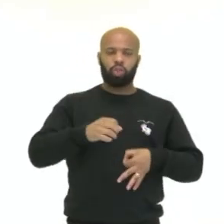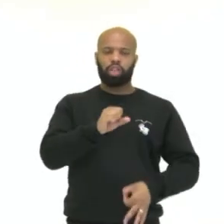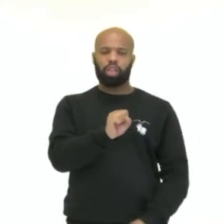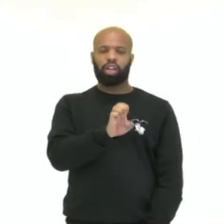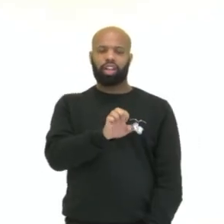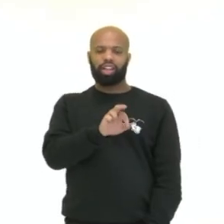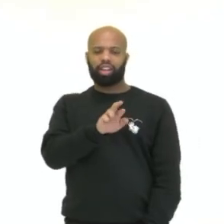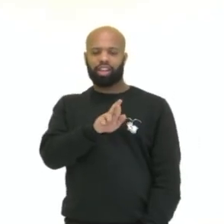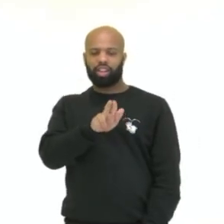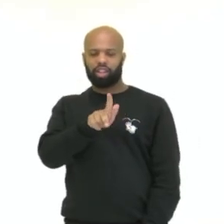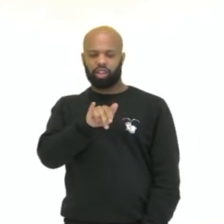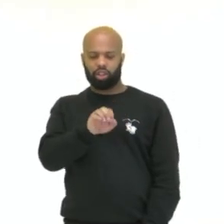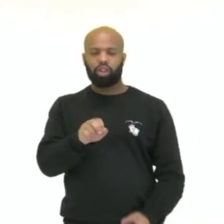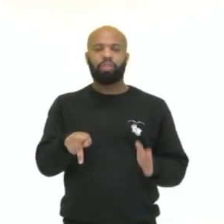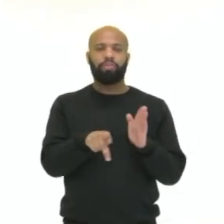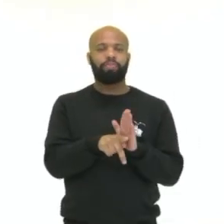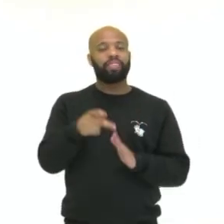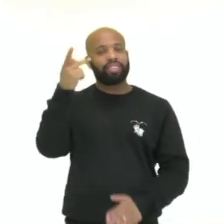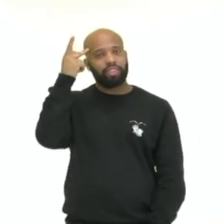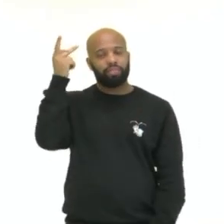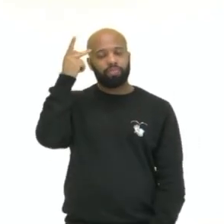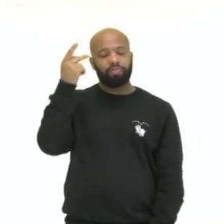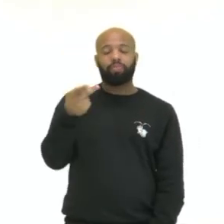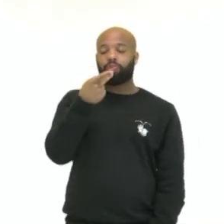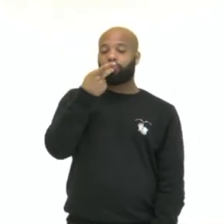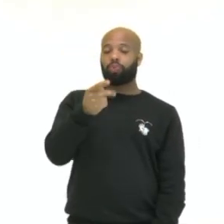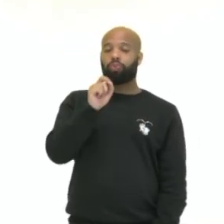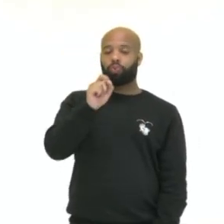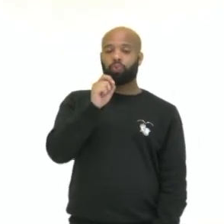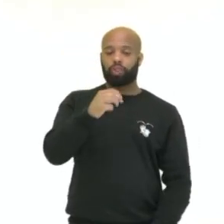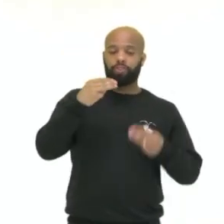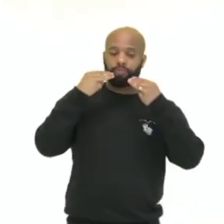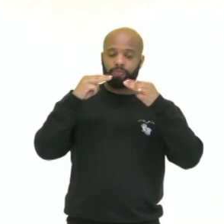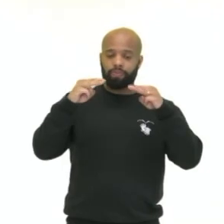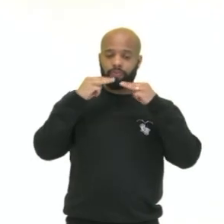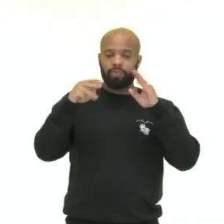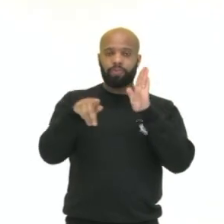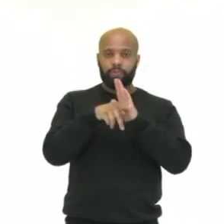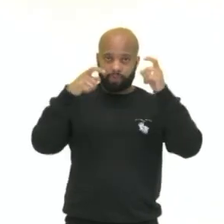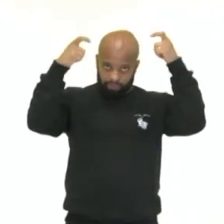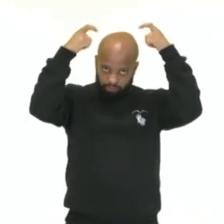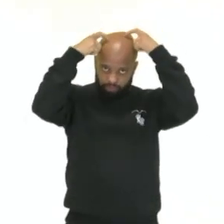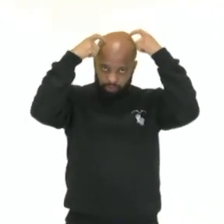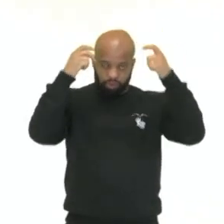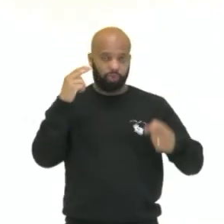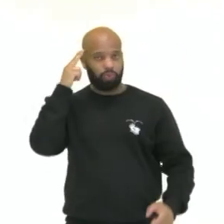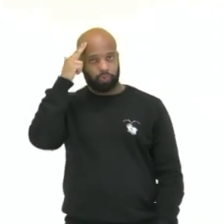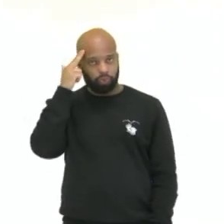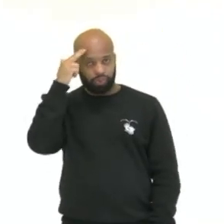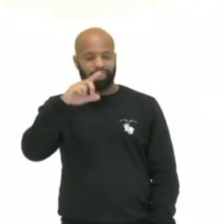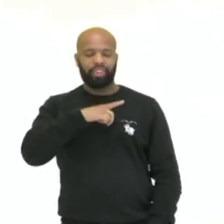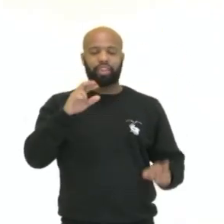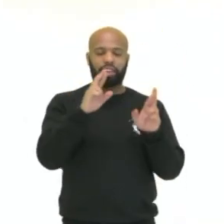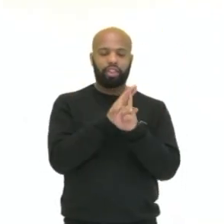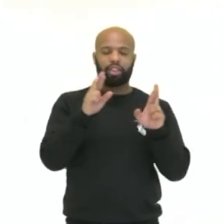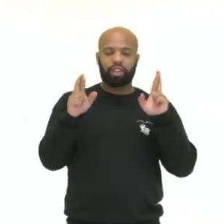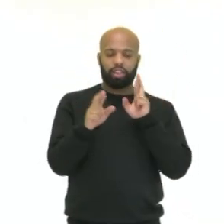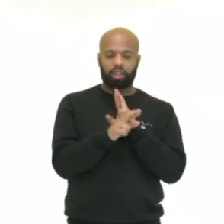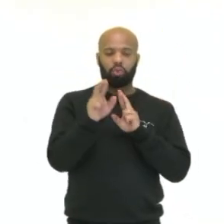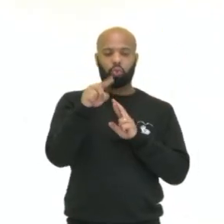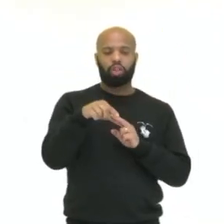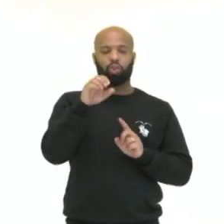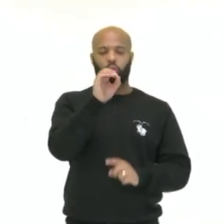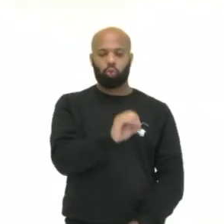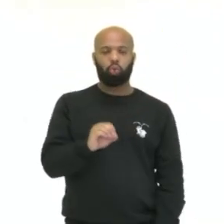Fazenda Pública de São Paulo, considerou que a publicidade Bichinhos dos Sonhos, vinculada em outubro de 2010 à